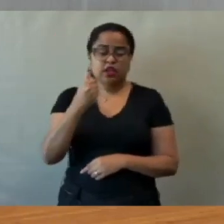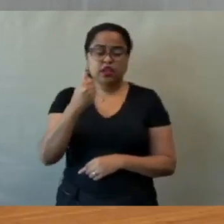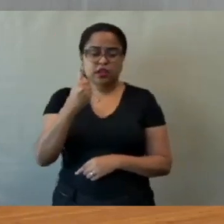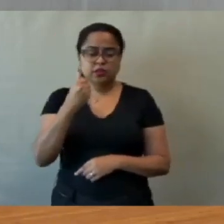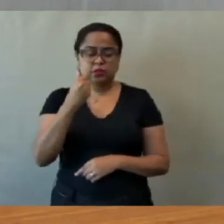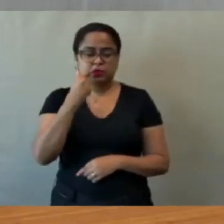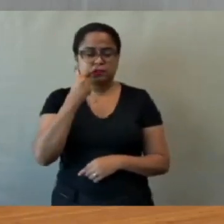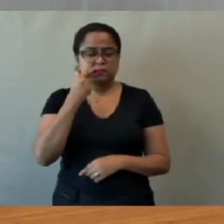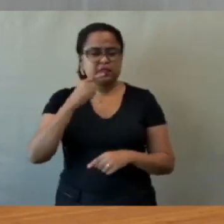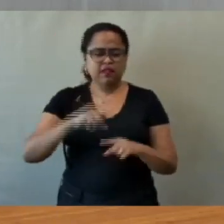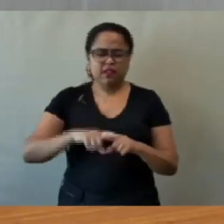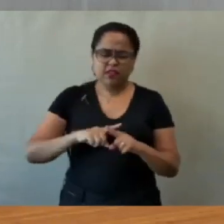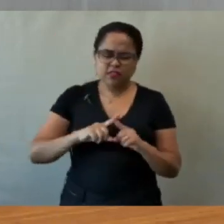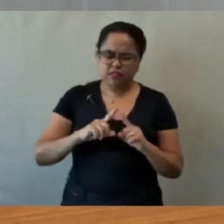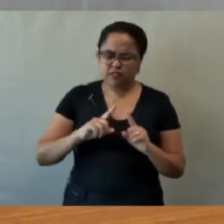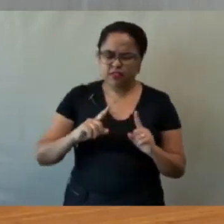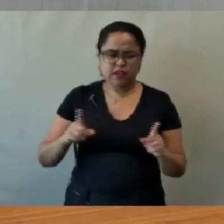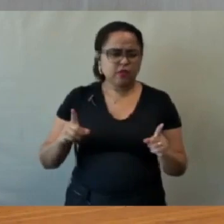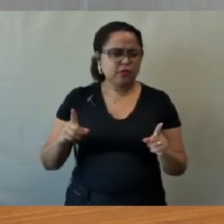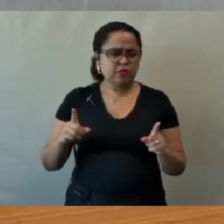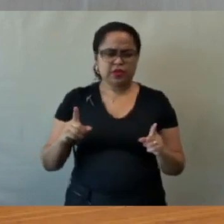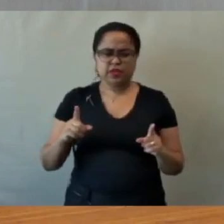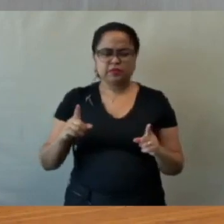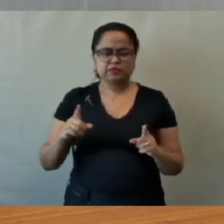é essa MGS que todo mundo